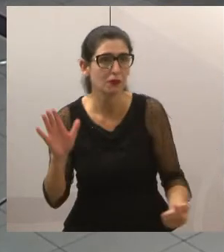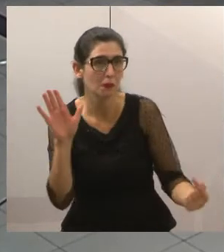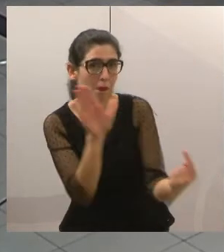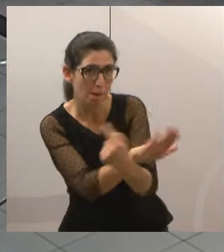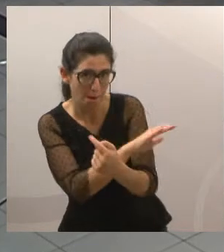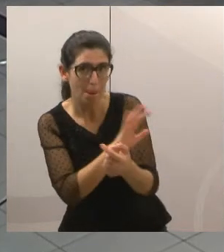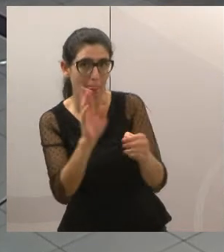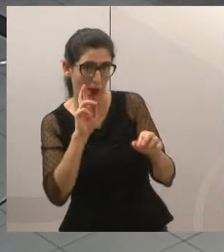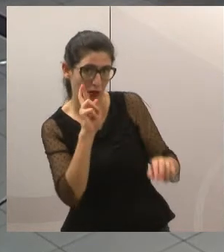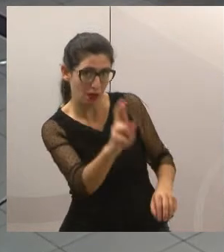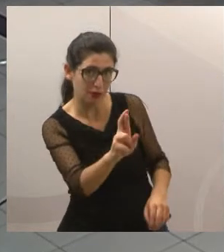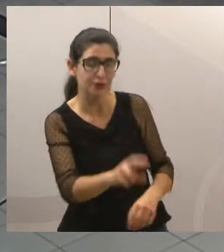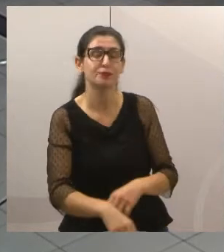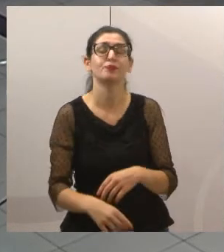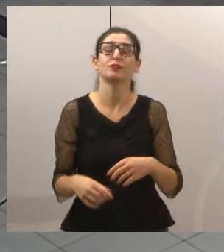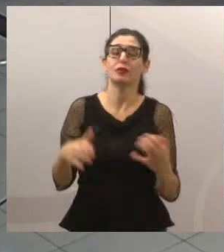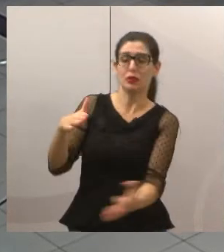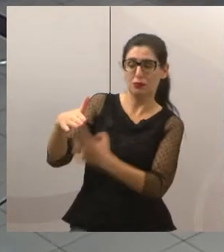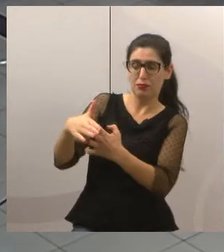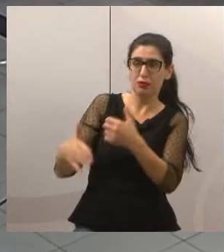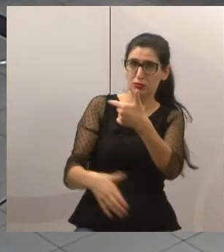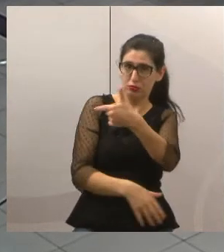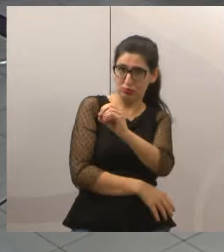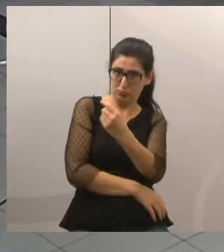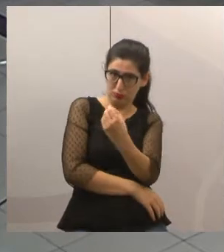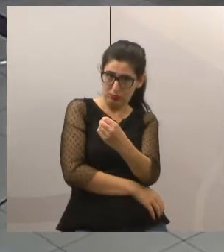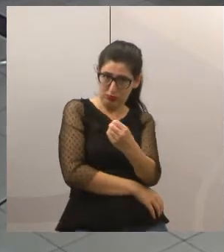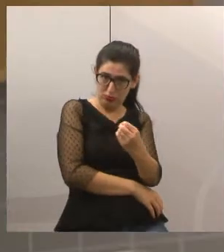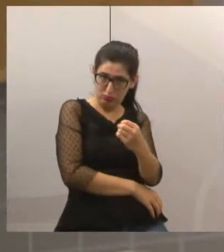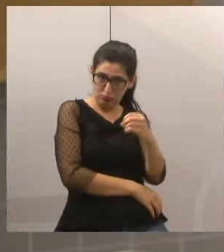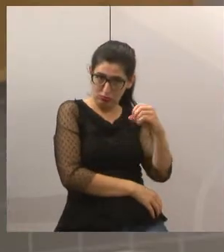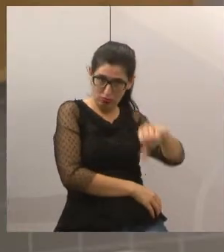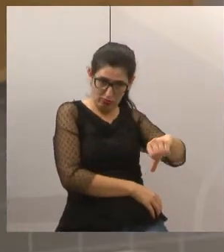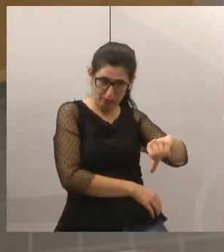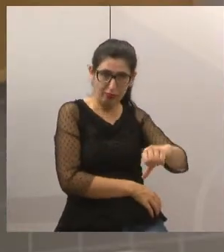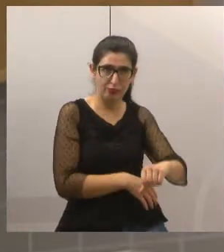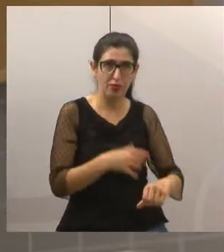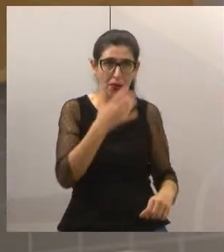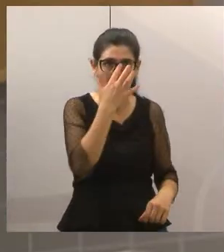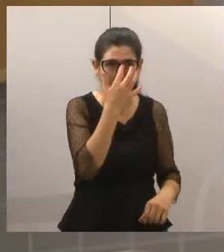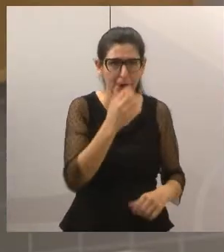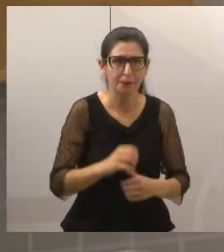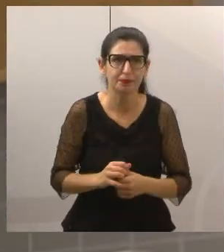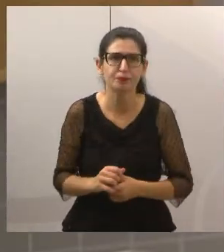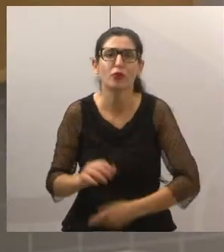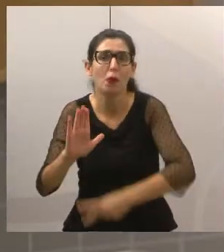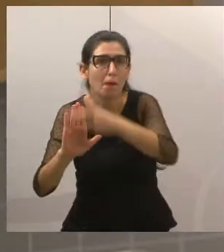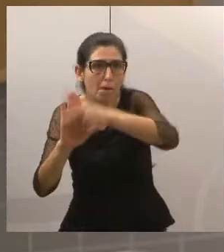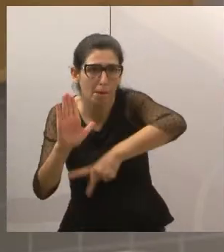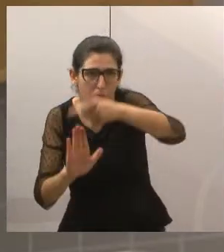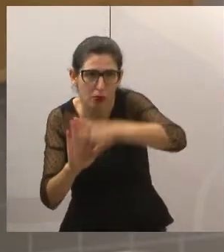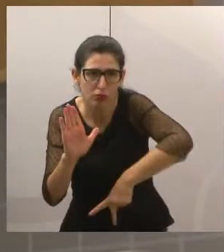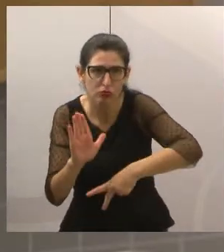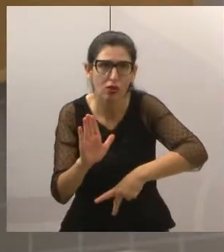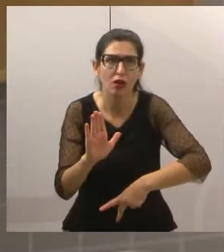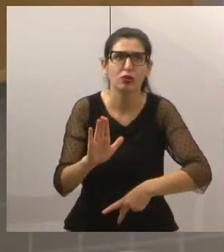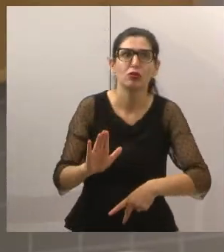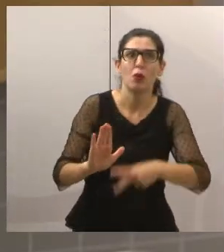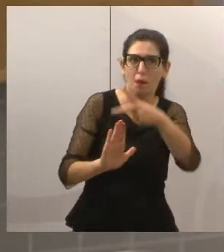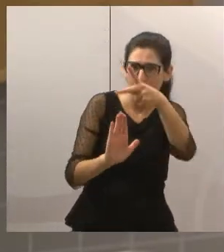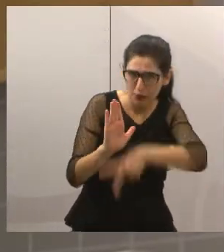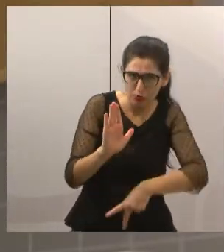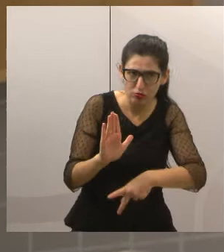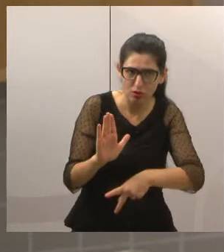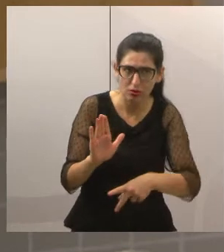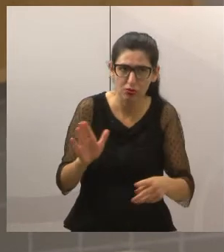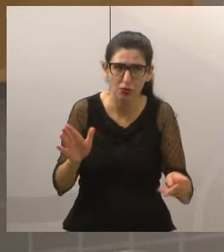está desde 2009, né? Ela está no orçamento desde 2009, que foi quando foi feito o projeto, que inclusive a gente está usando o projeto